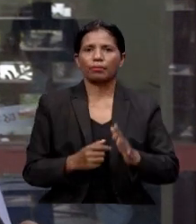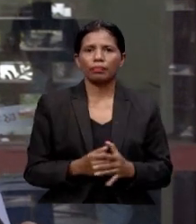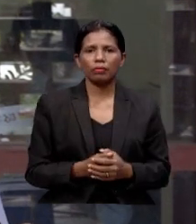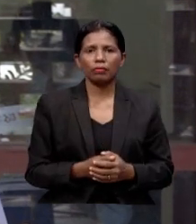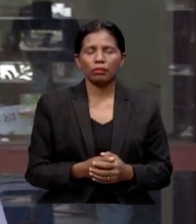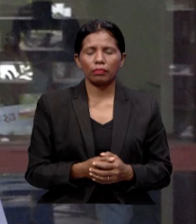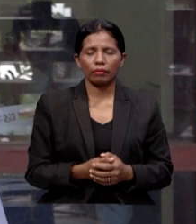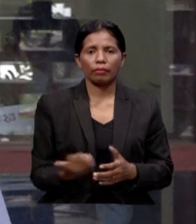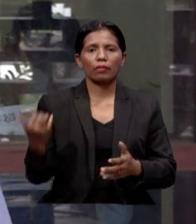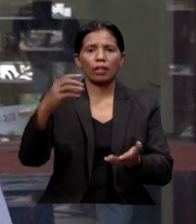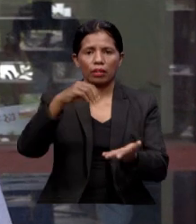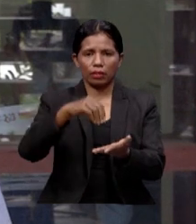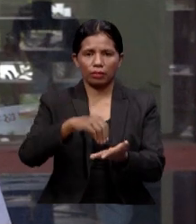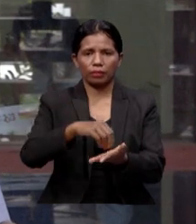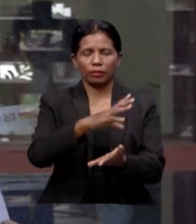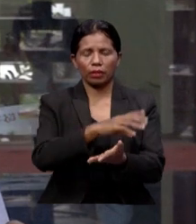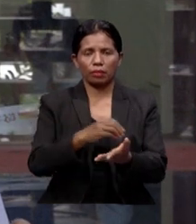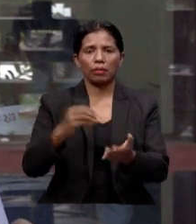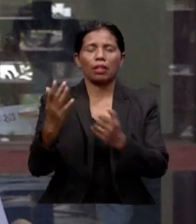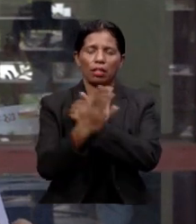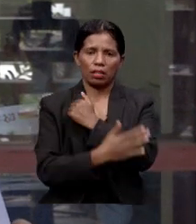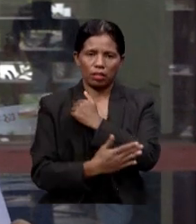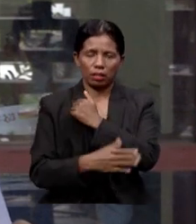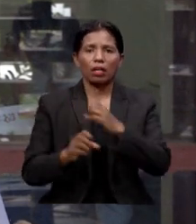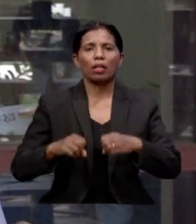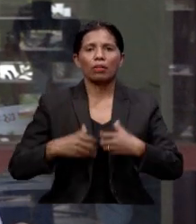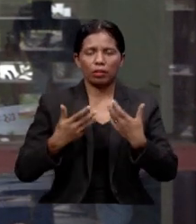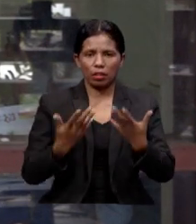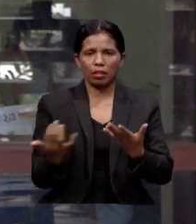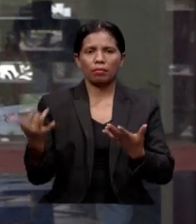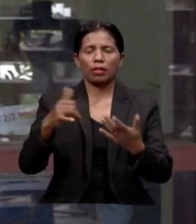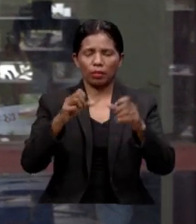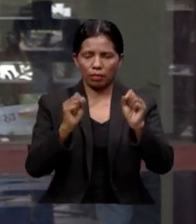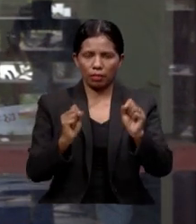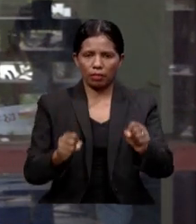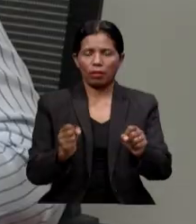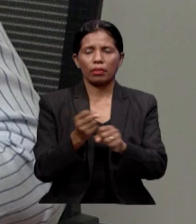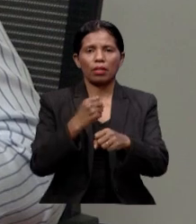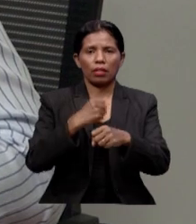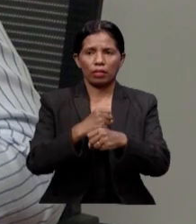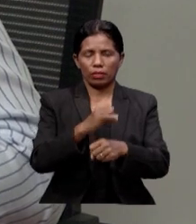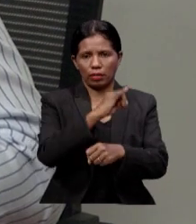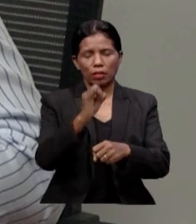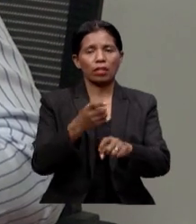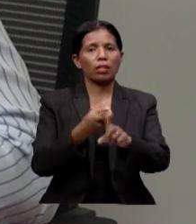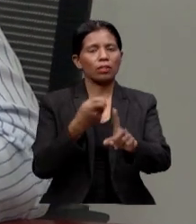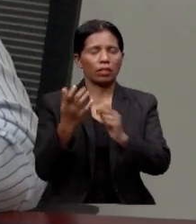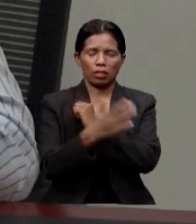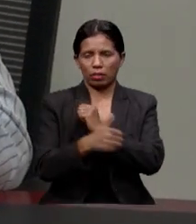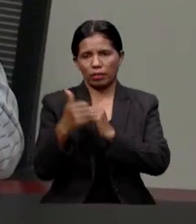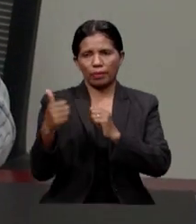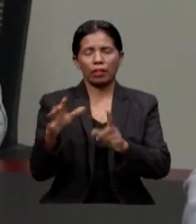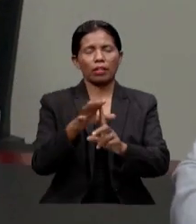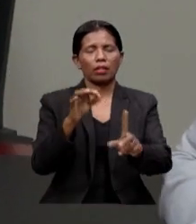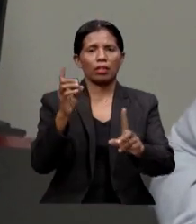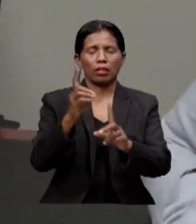ba investimento rai larang mas oin sama kato bele atrai investor Railiur. Rafael eleito e Laurence Sanulo